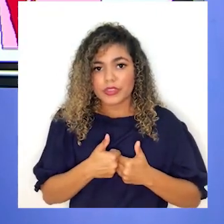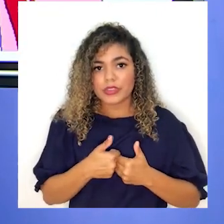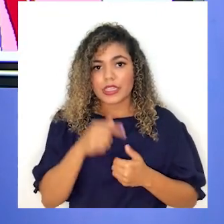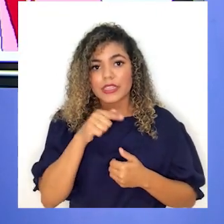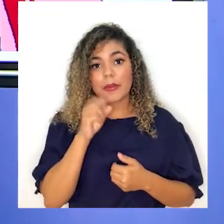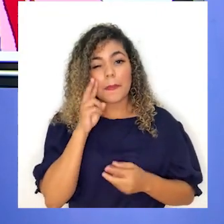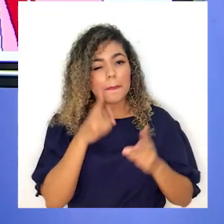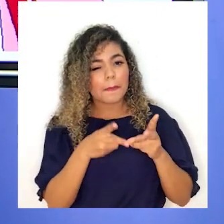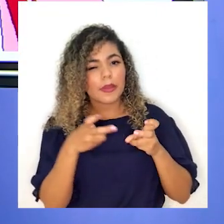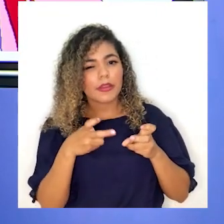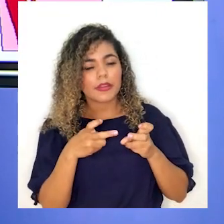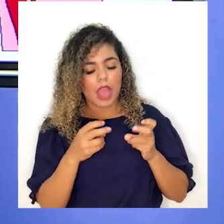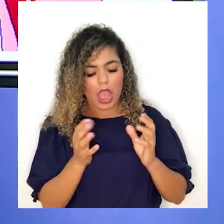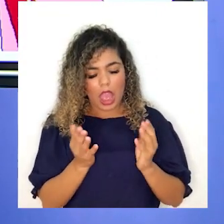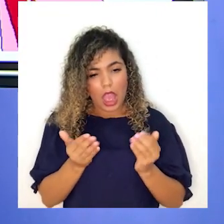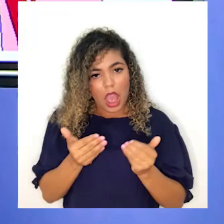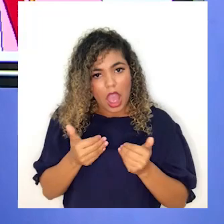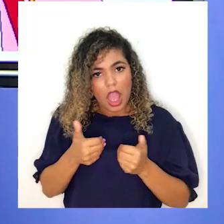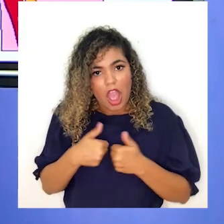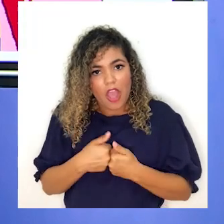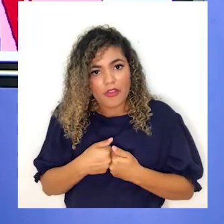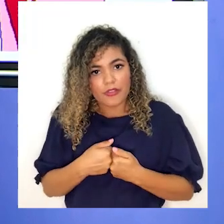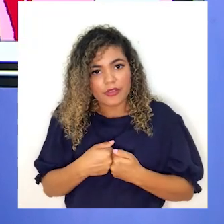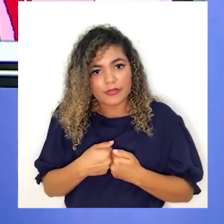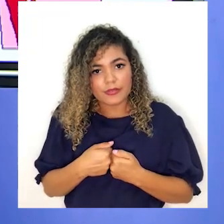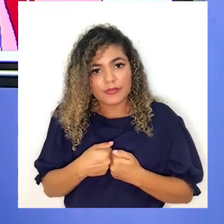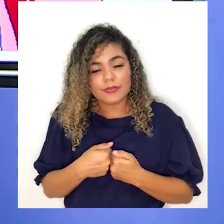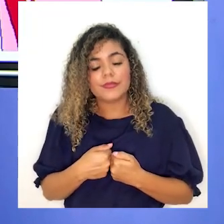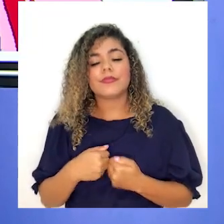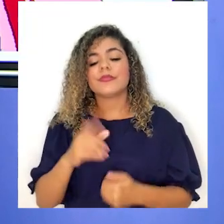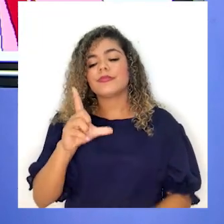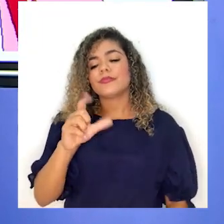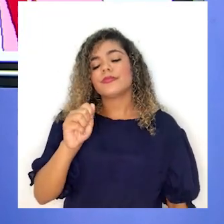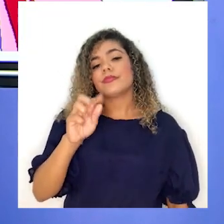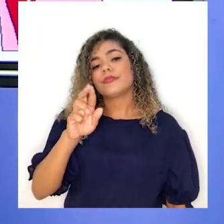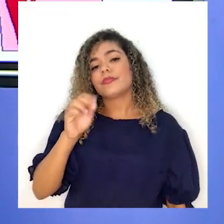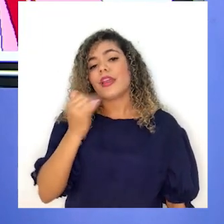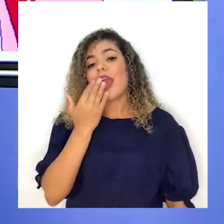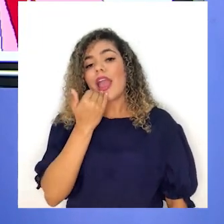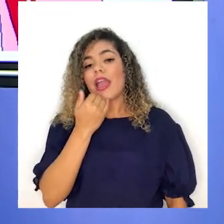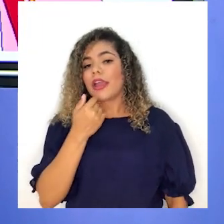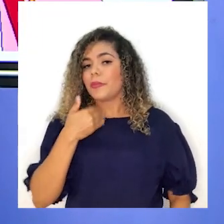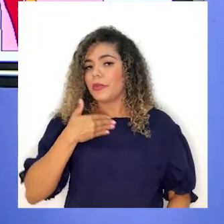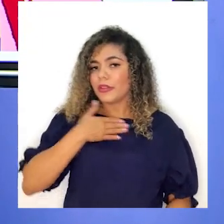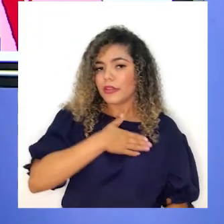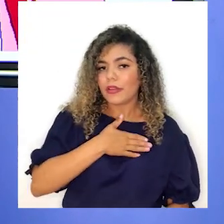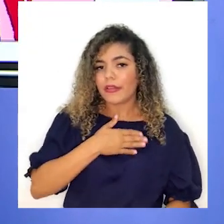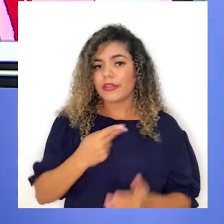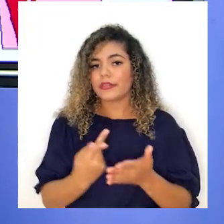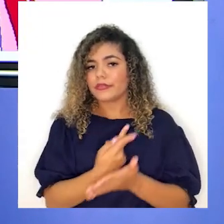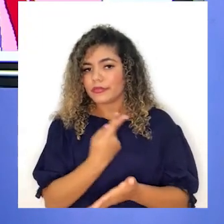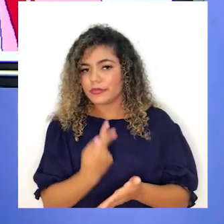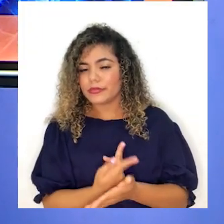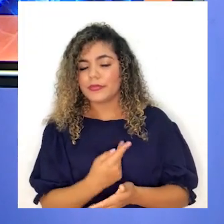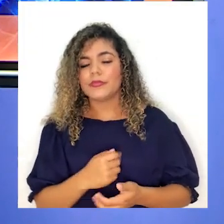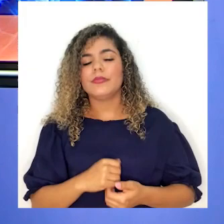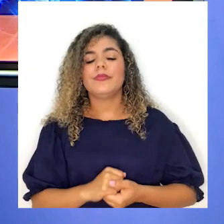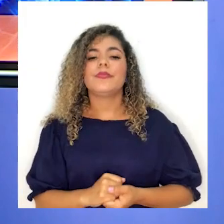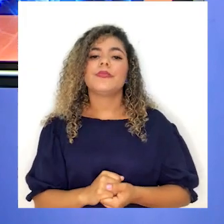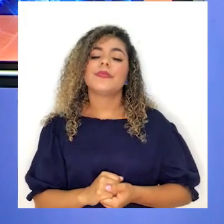dobra, fechando a laringe para que o alimento não entre na região respiratória.